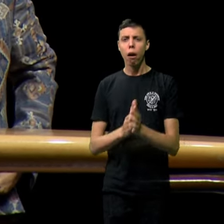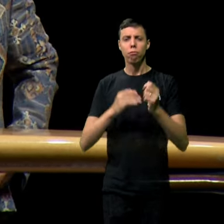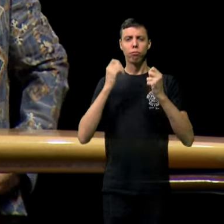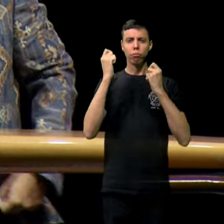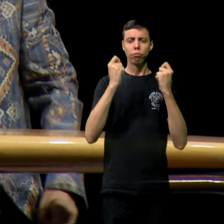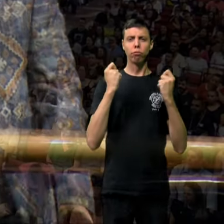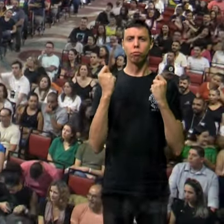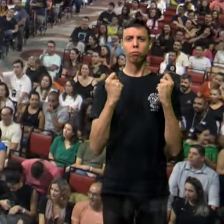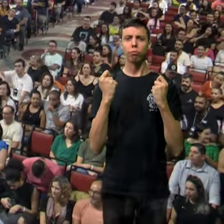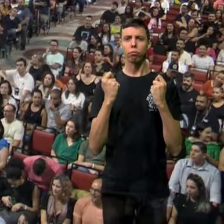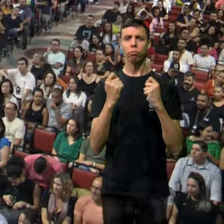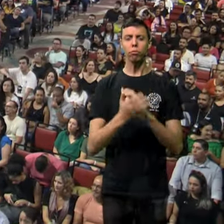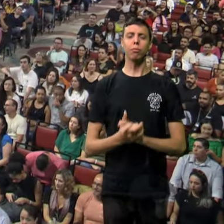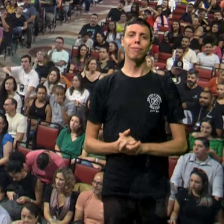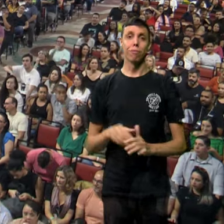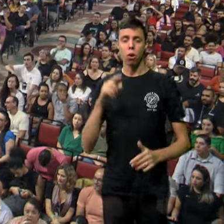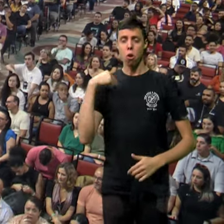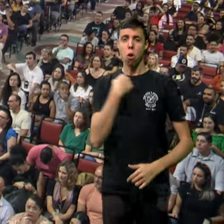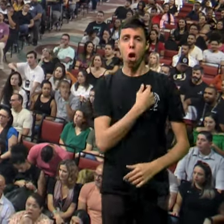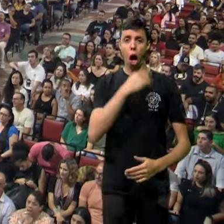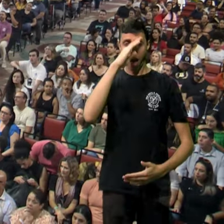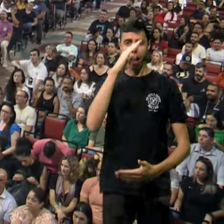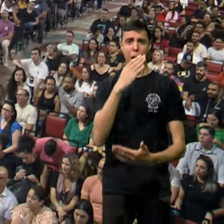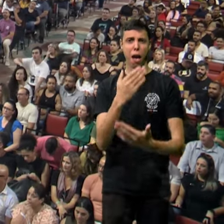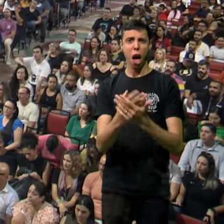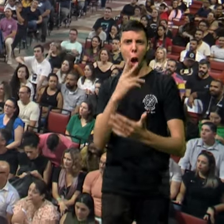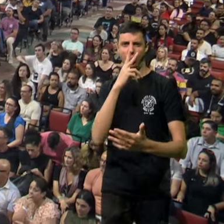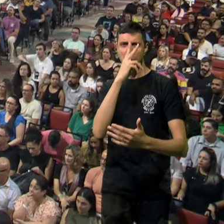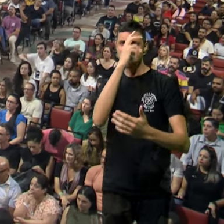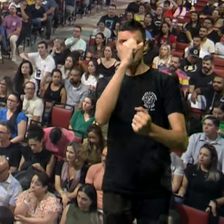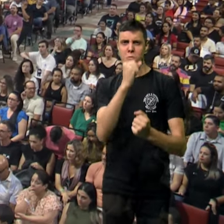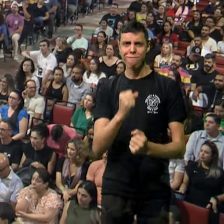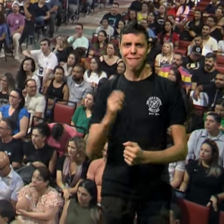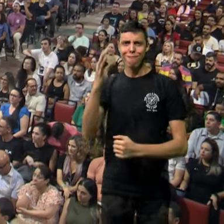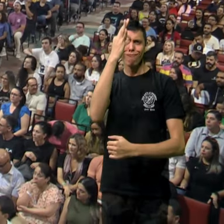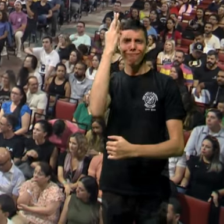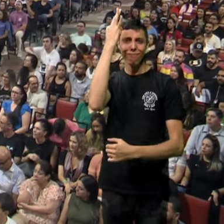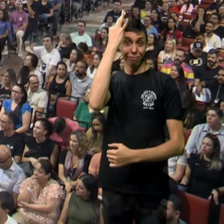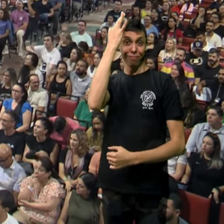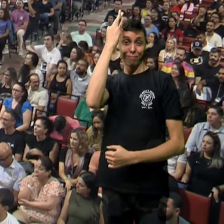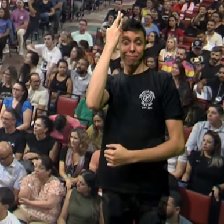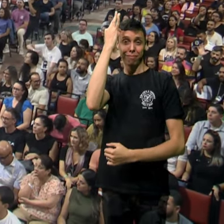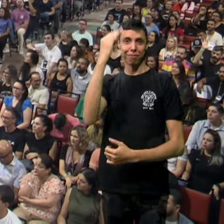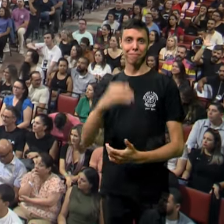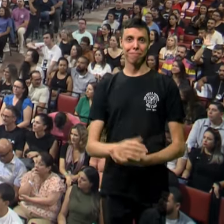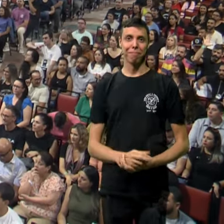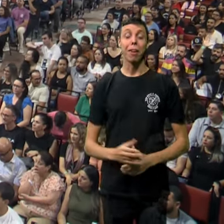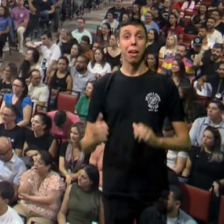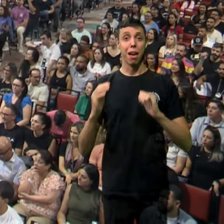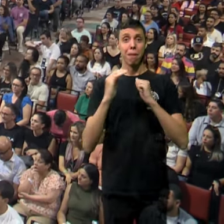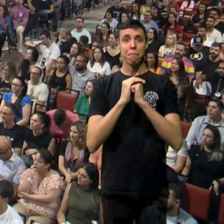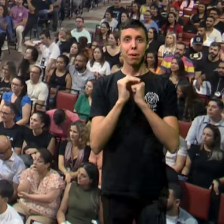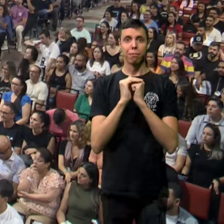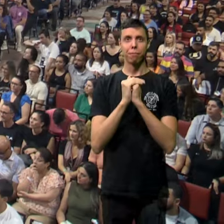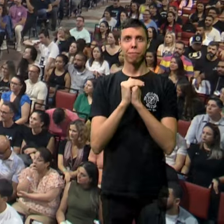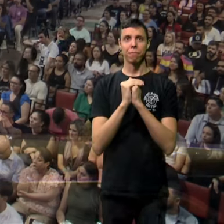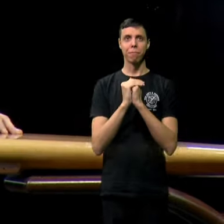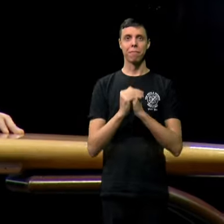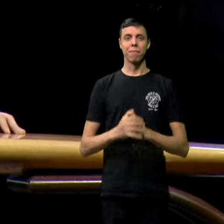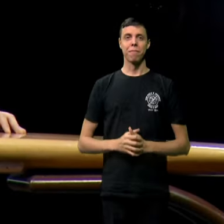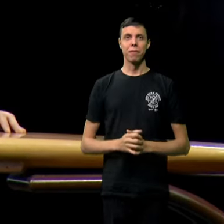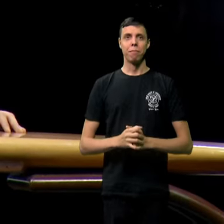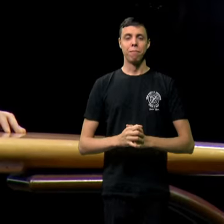Aleluia. Nós cremos no poder e na manifestação do Espírito Santo. Amém? Muitas vezes